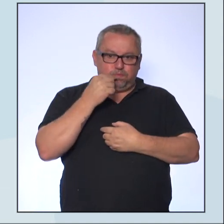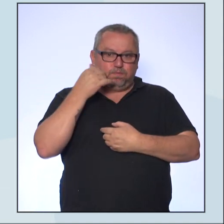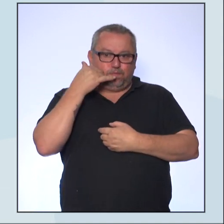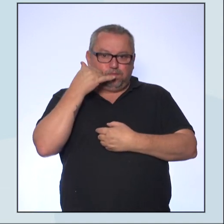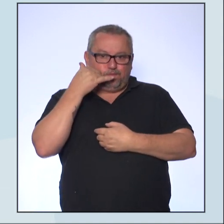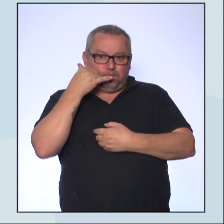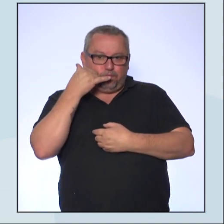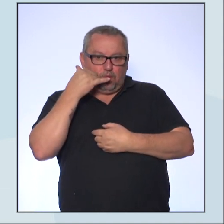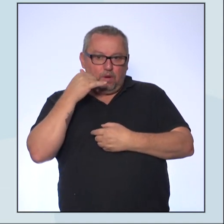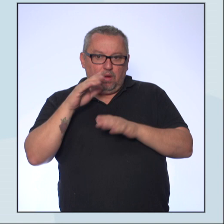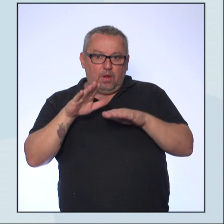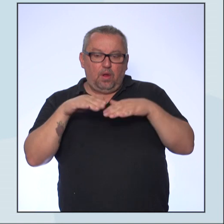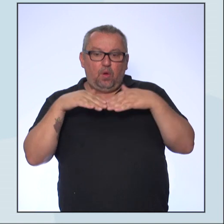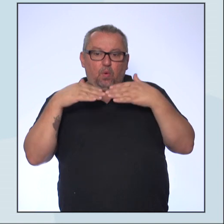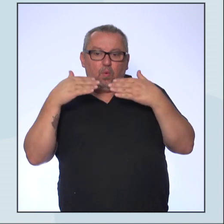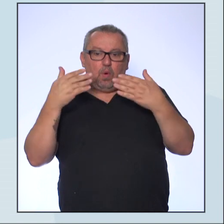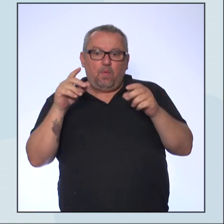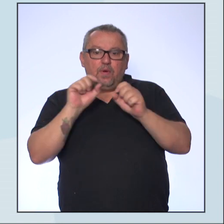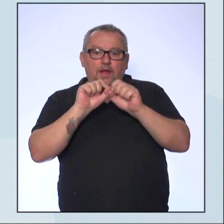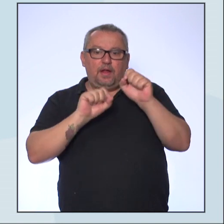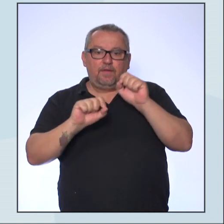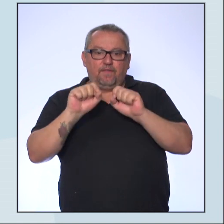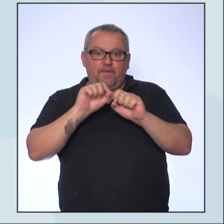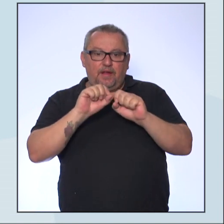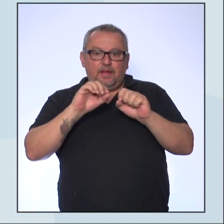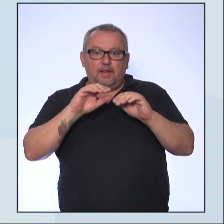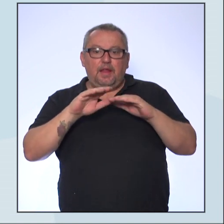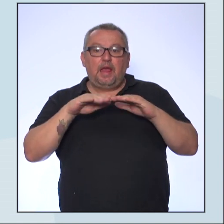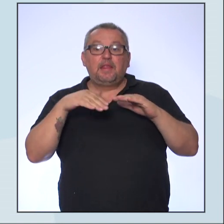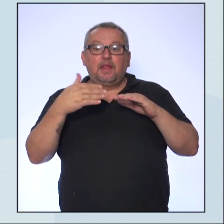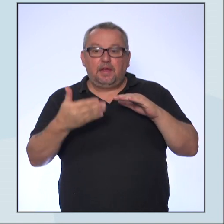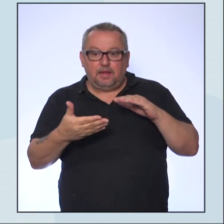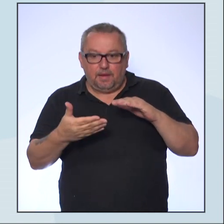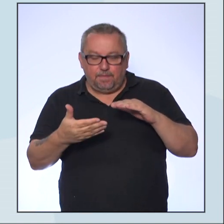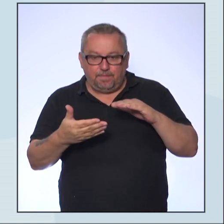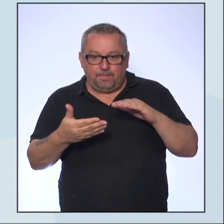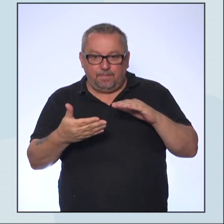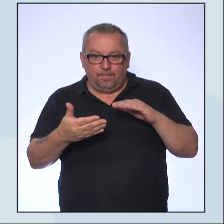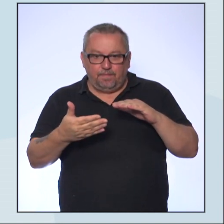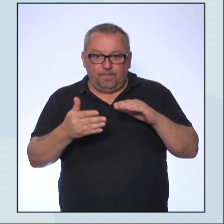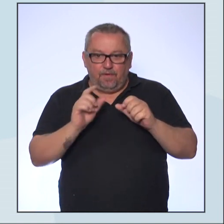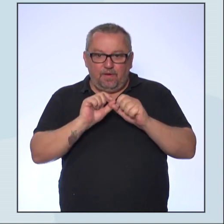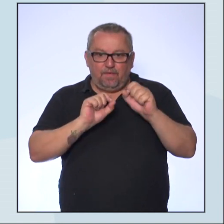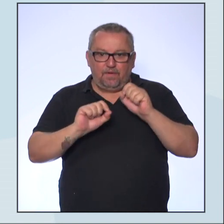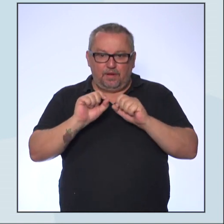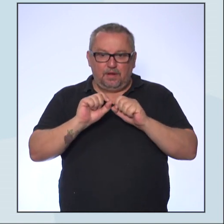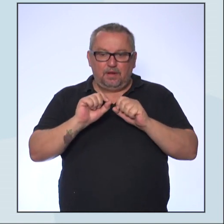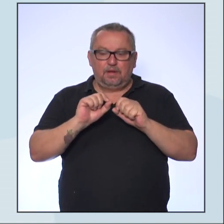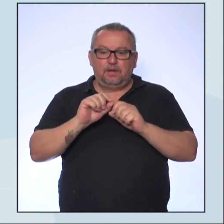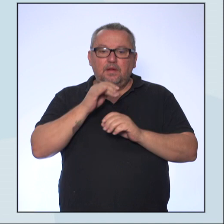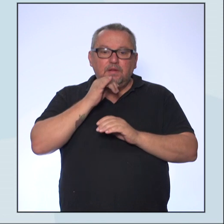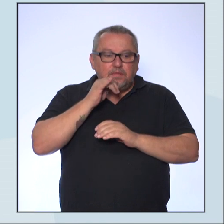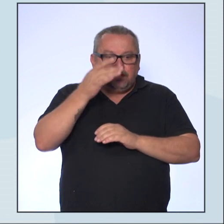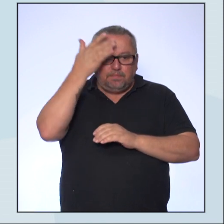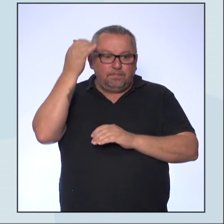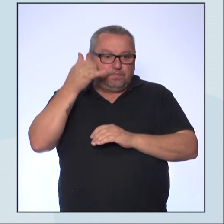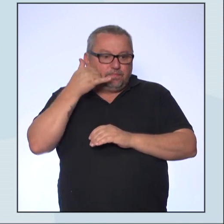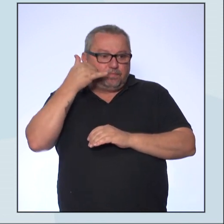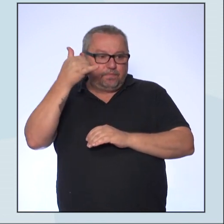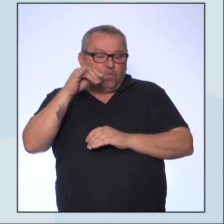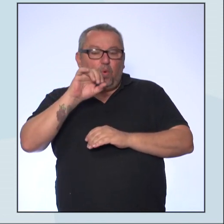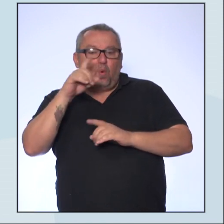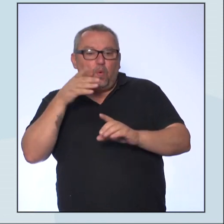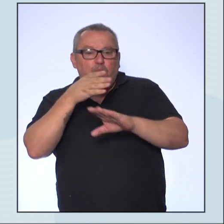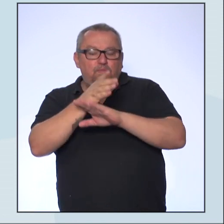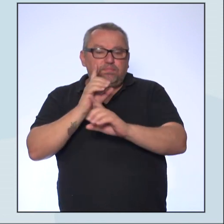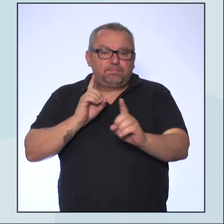cliente, qual procedimento é tomado em seguida? Então, ao